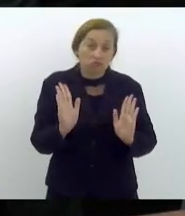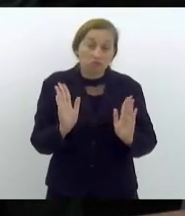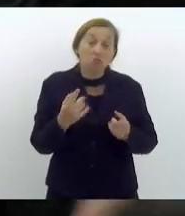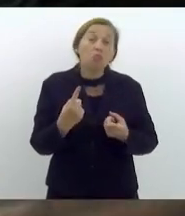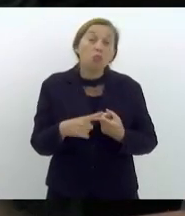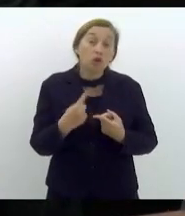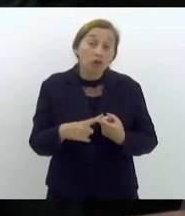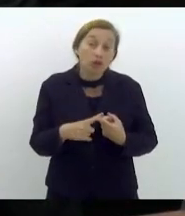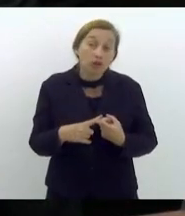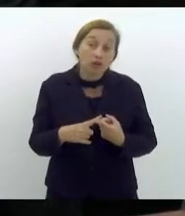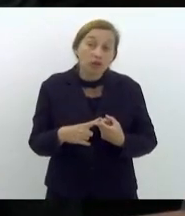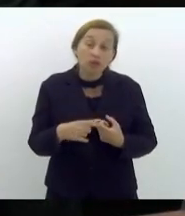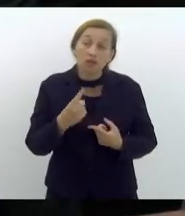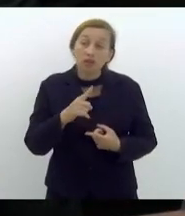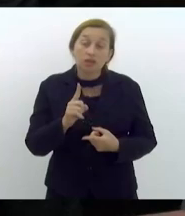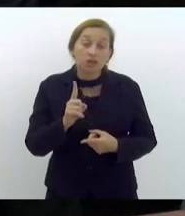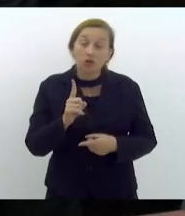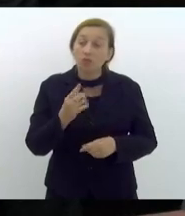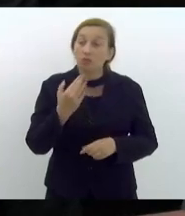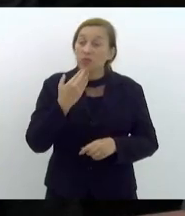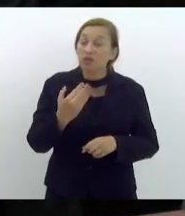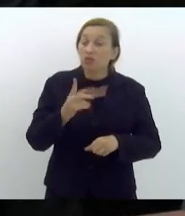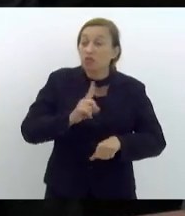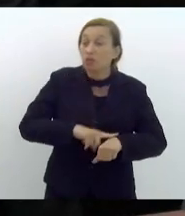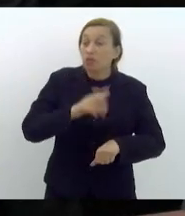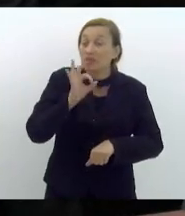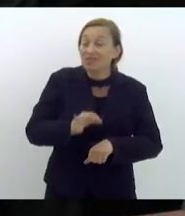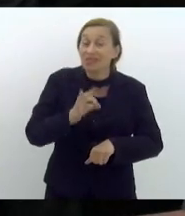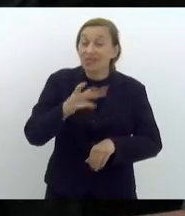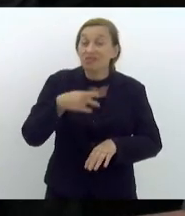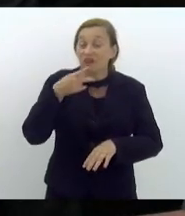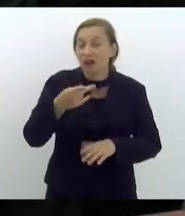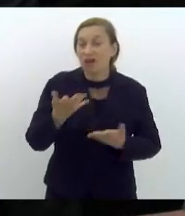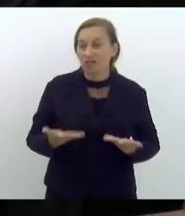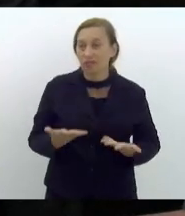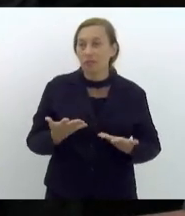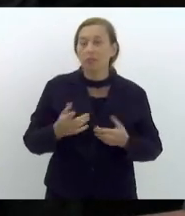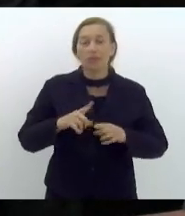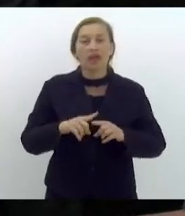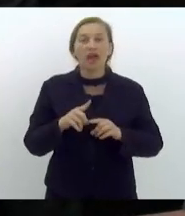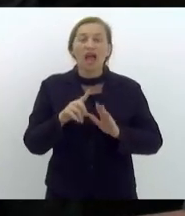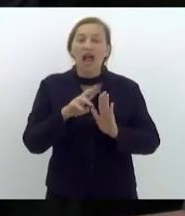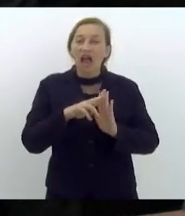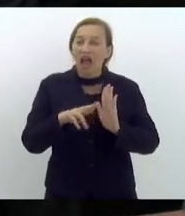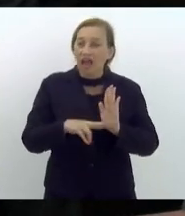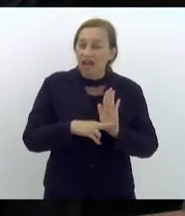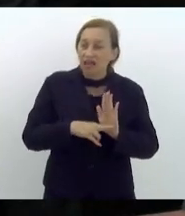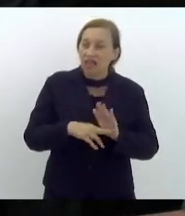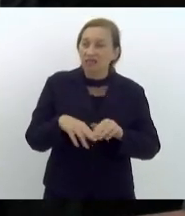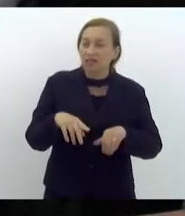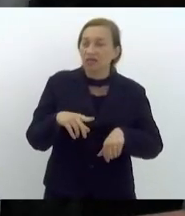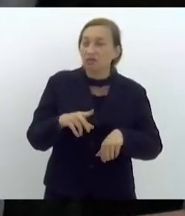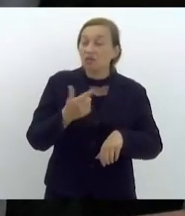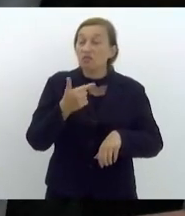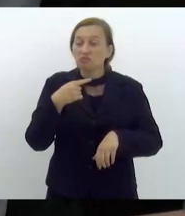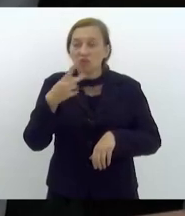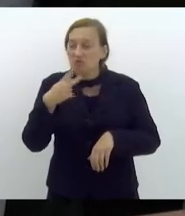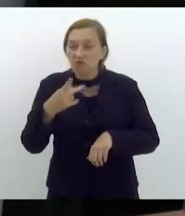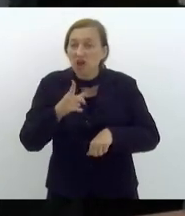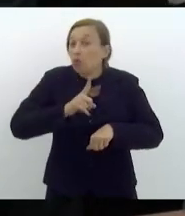Porque não pediu no exato momento que a senhora cantou o Regimento não diz qual é o tempo